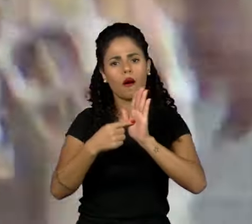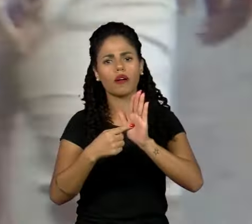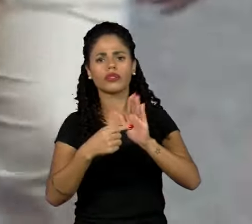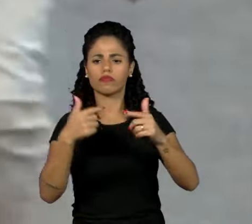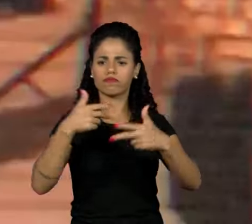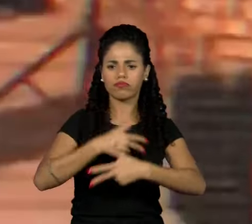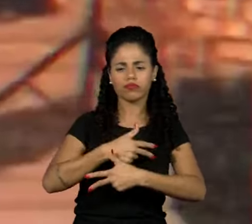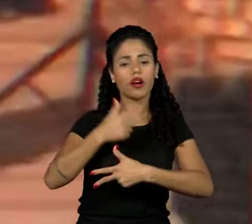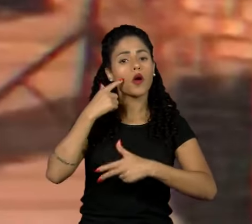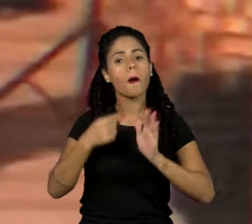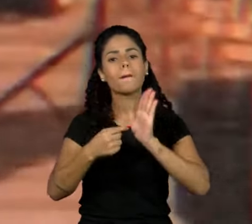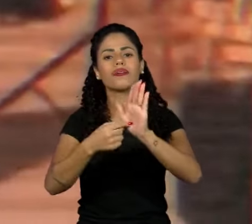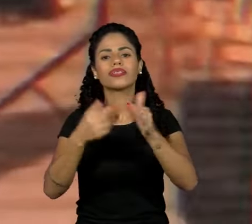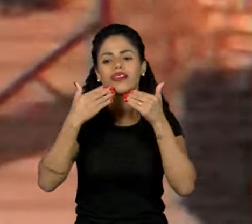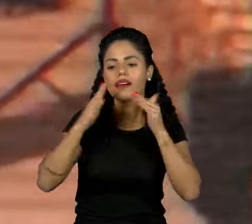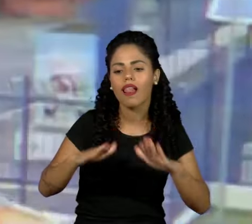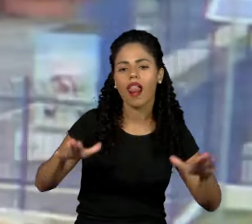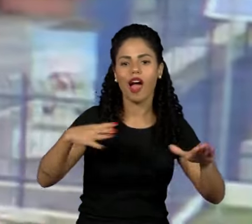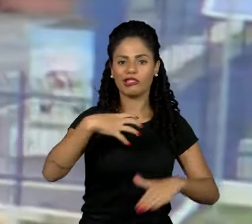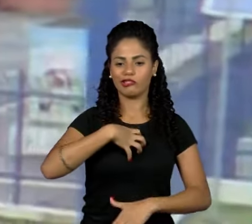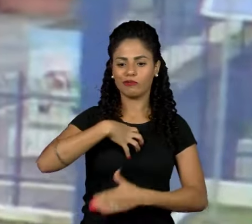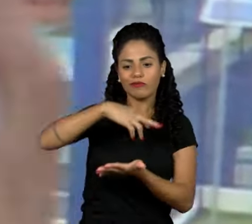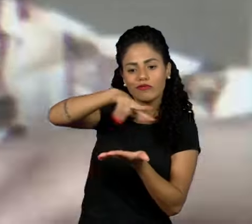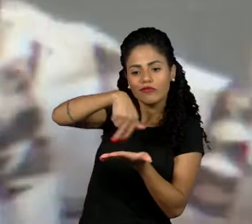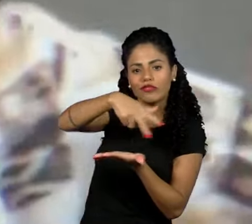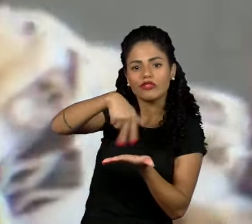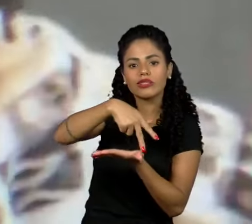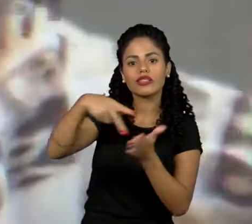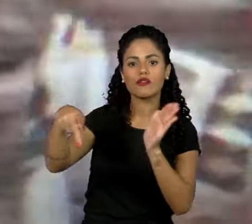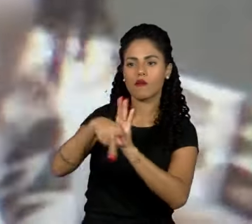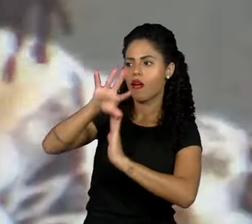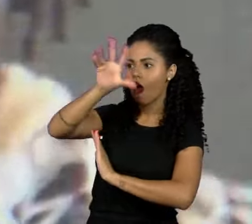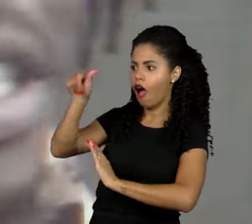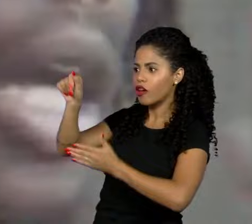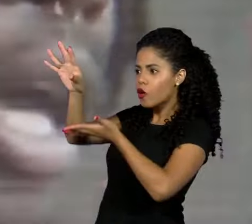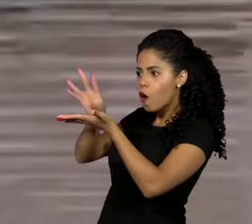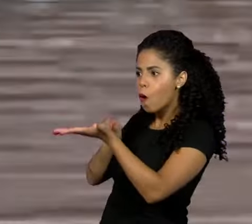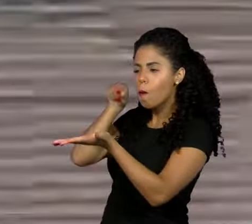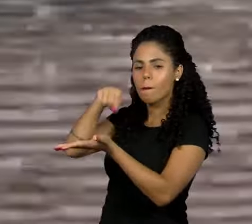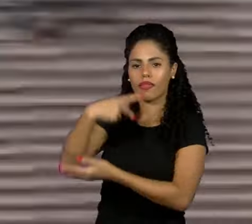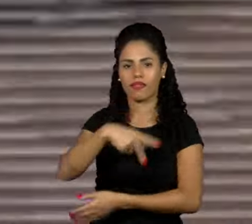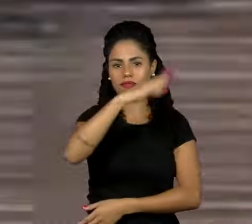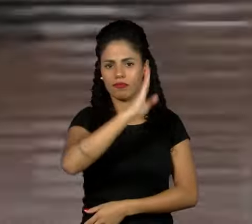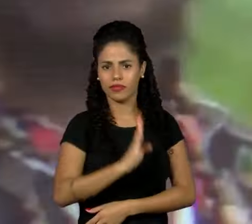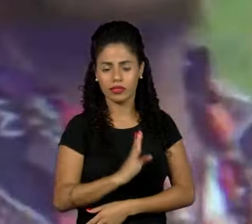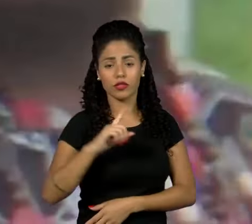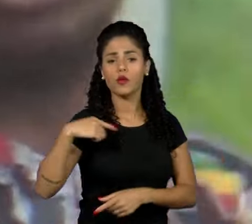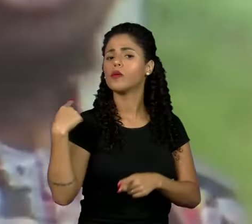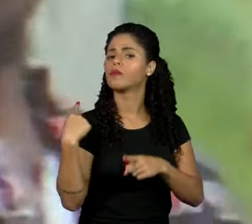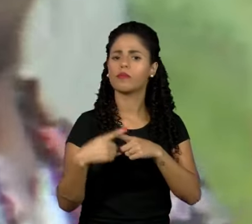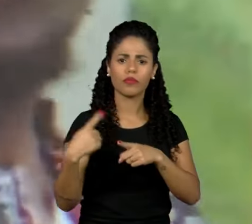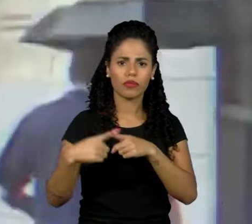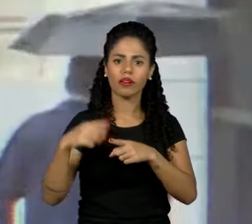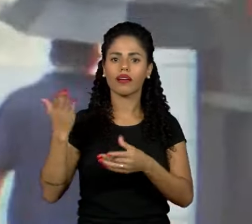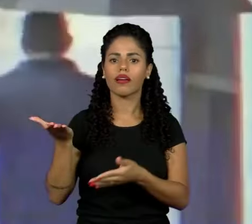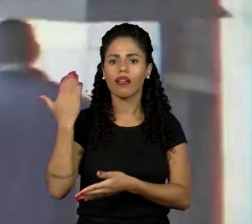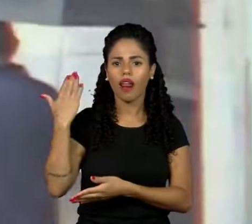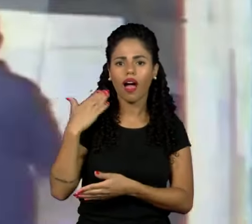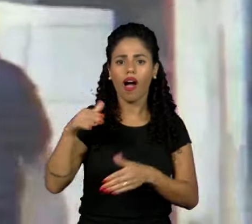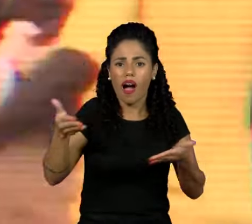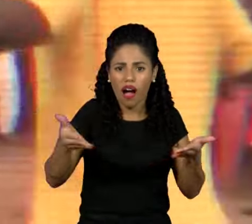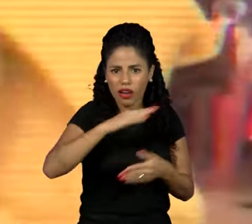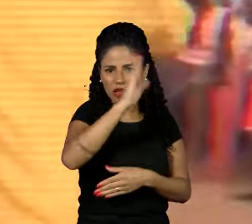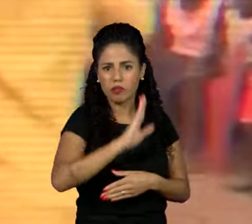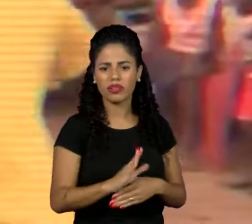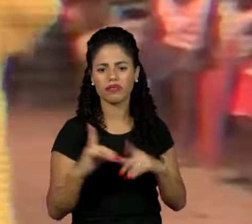traz a influência de diversas danças e musicalidades africanas que a gente não tem acesso, porque a nossa ascendência africana é apagada.